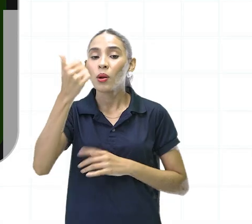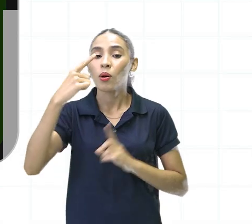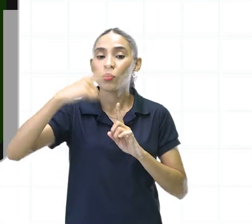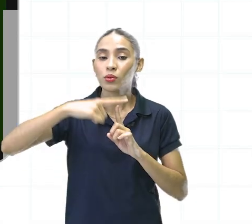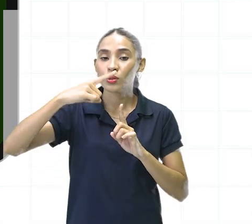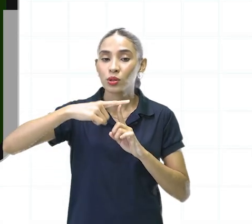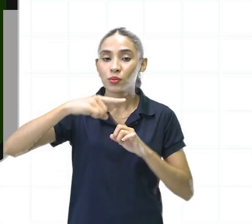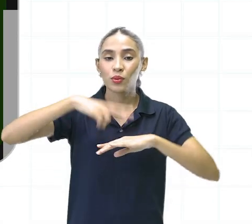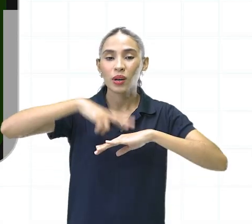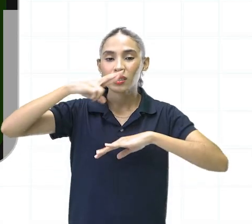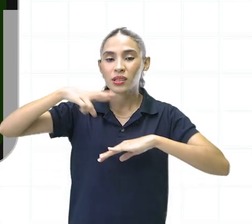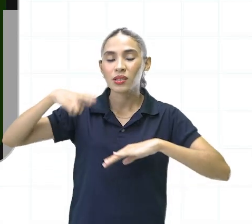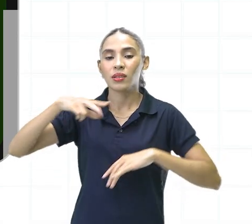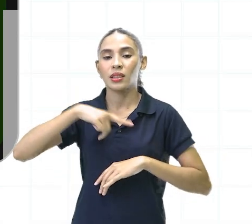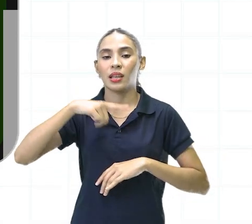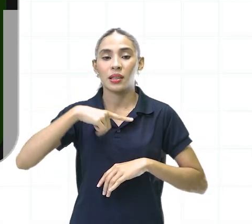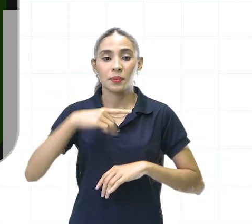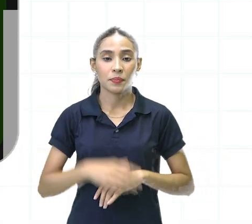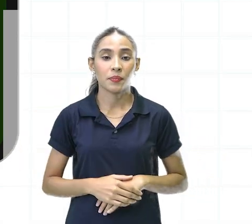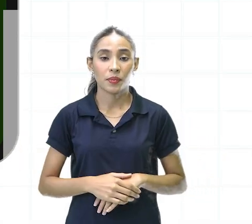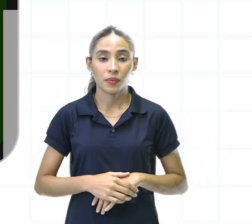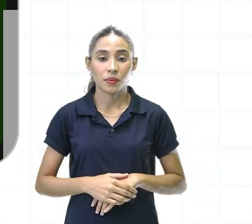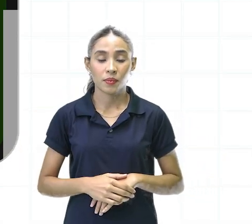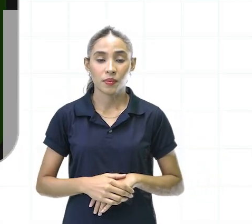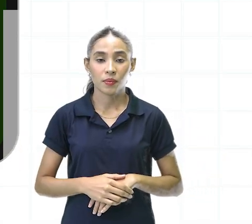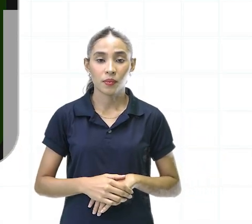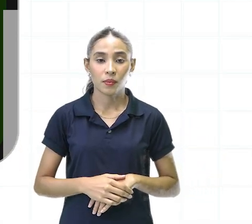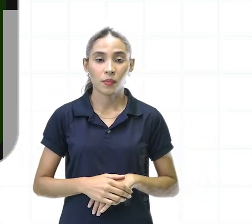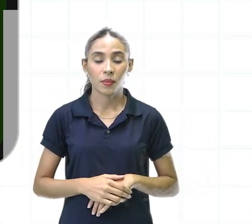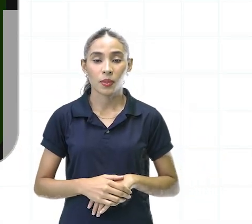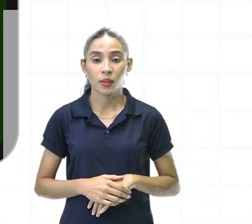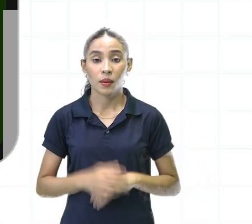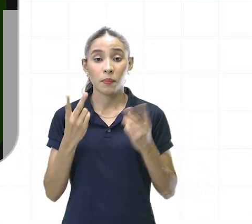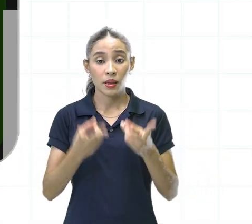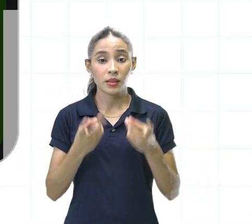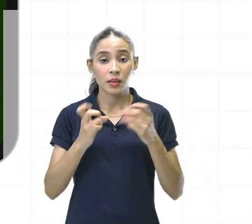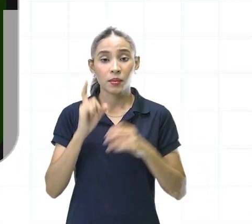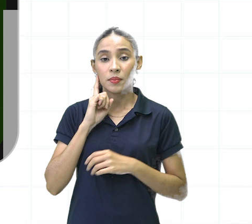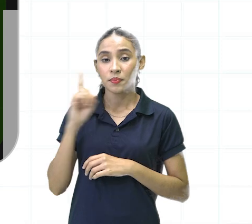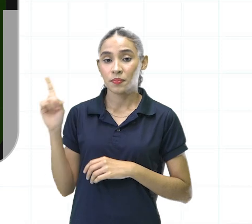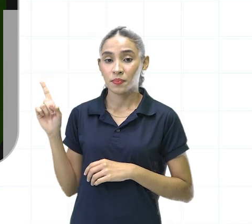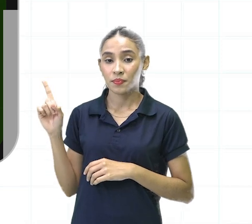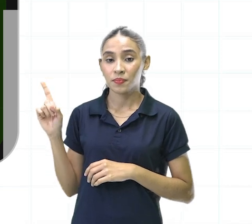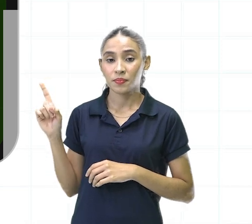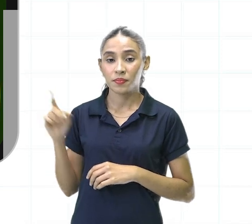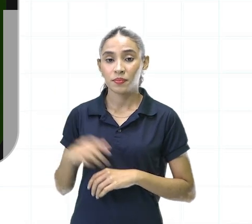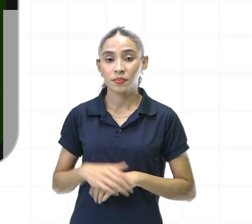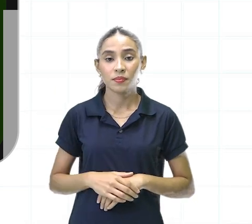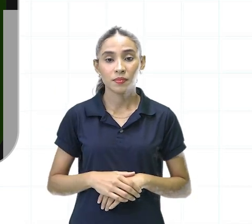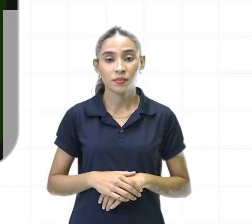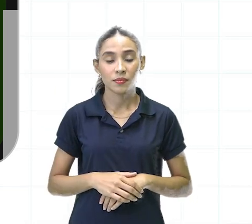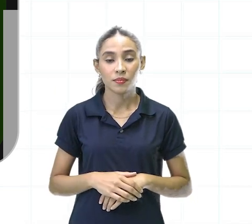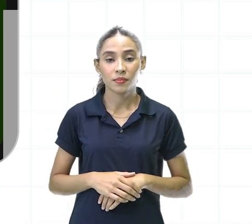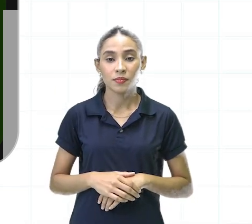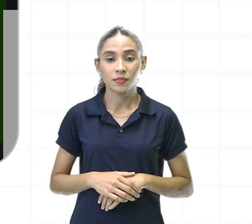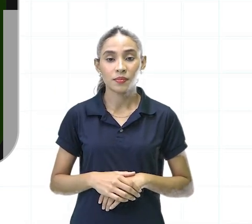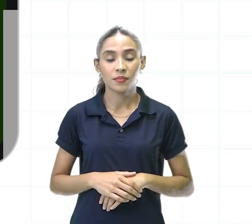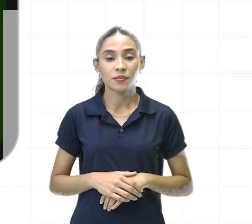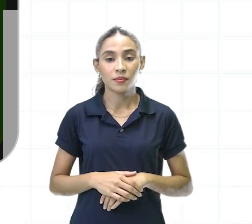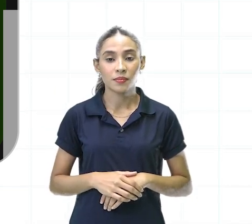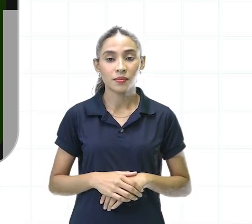os tipos de radiação. Você tem aí, ó, vejam, nós temos aí a radiação,